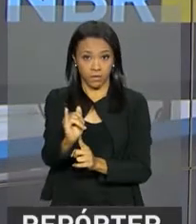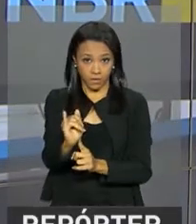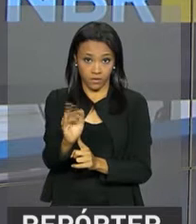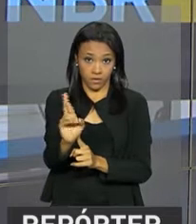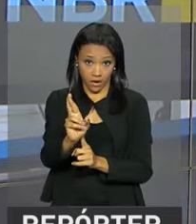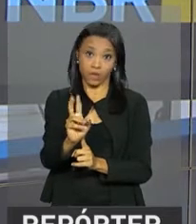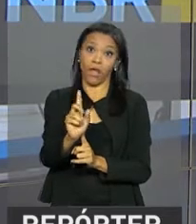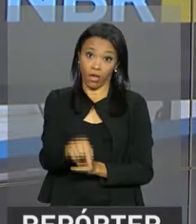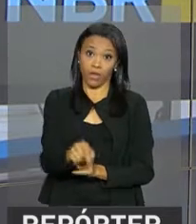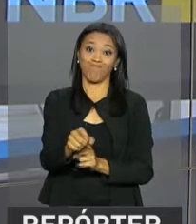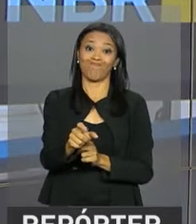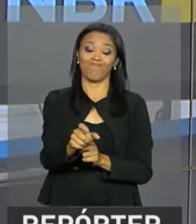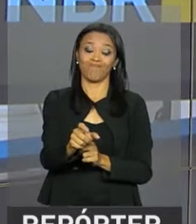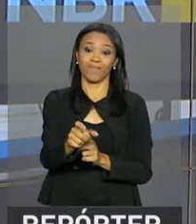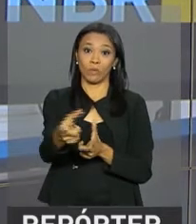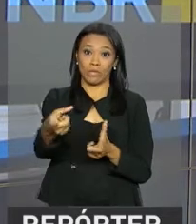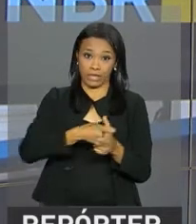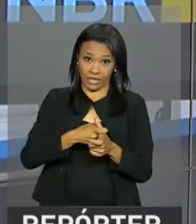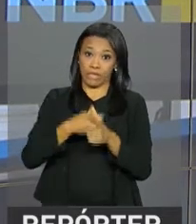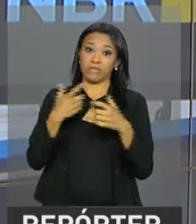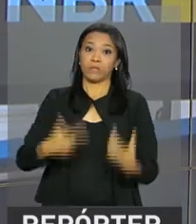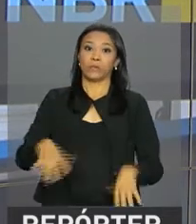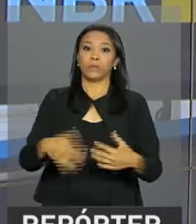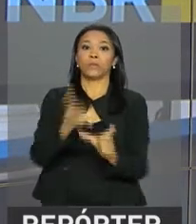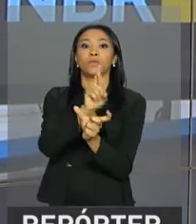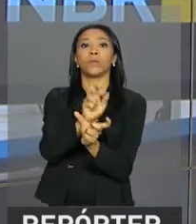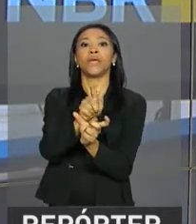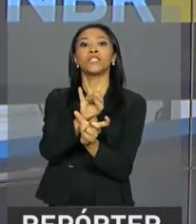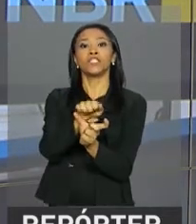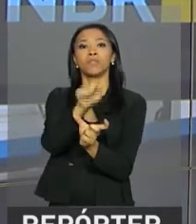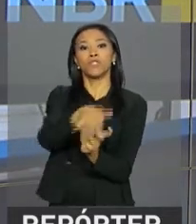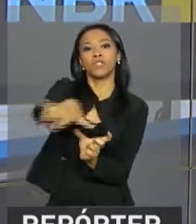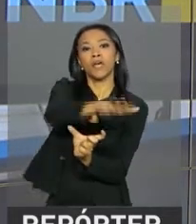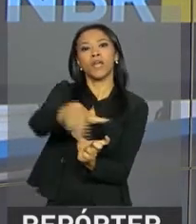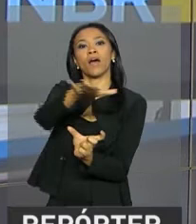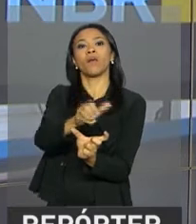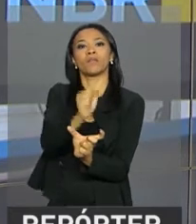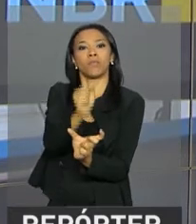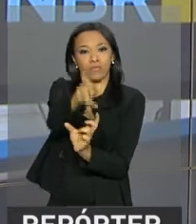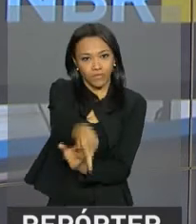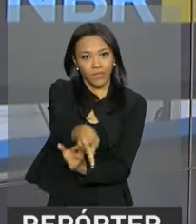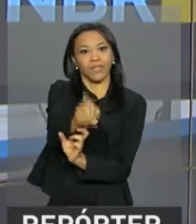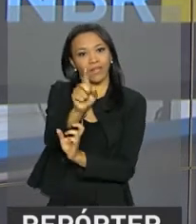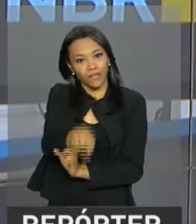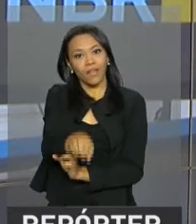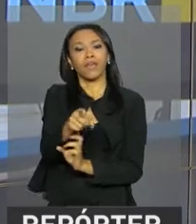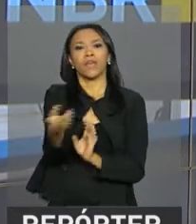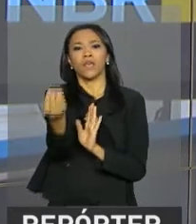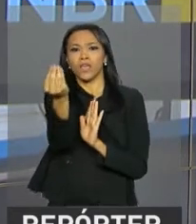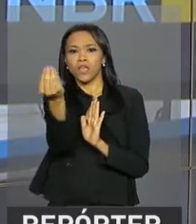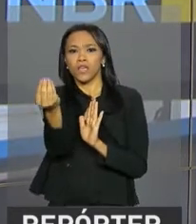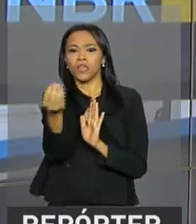e se houvesse dar do regime geral da previdência social em 2016 que inclui dados dos setores